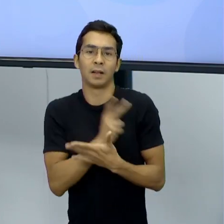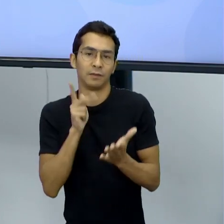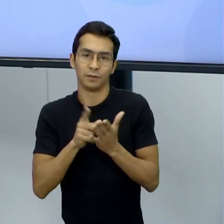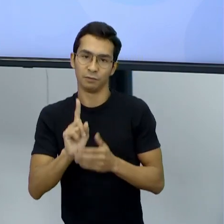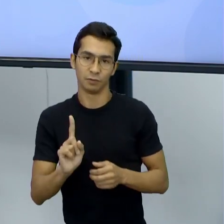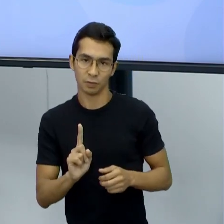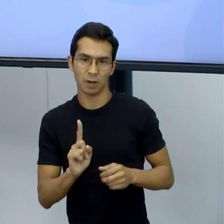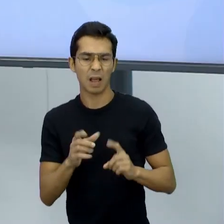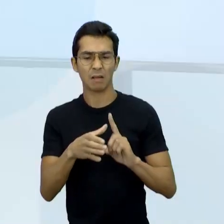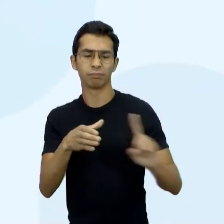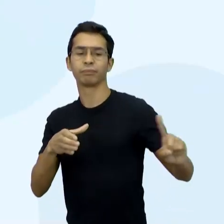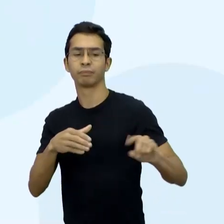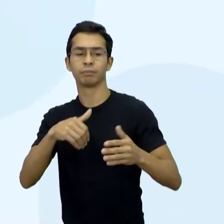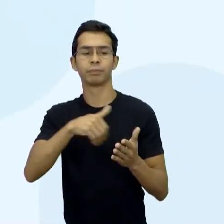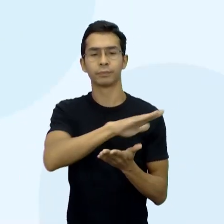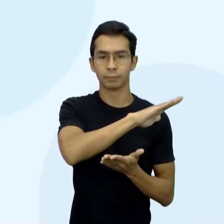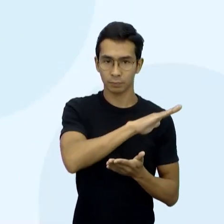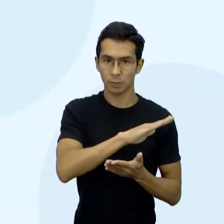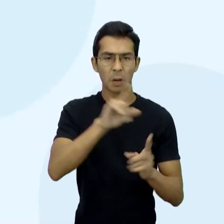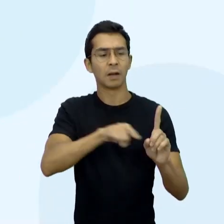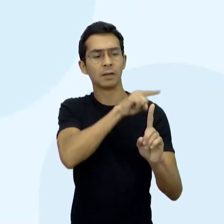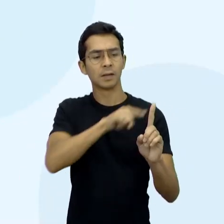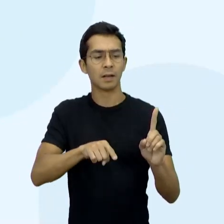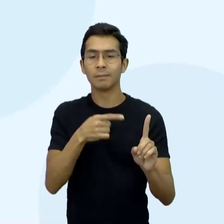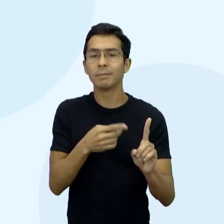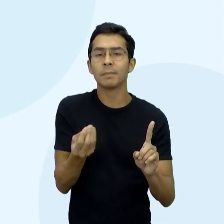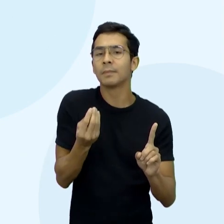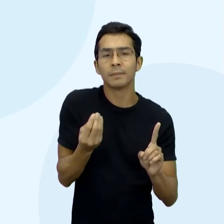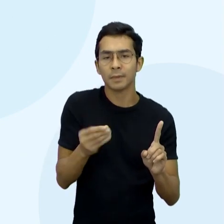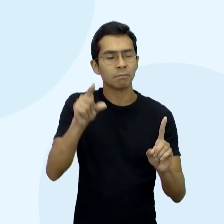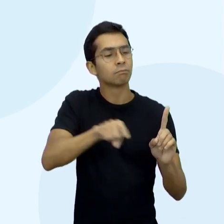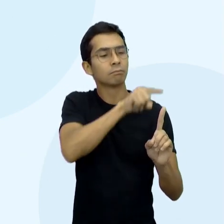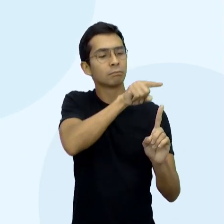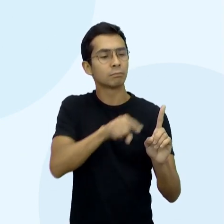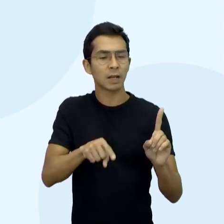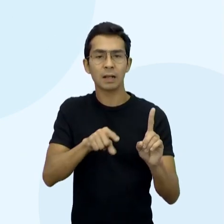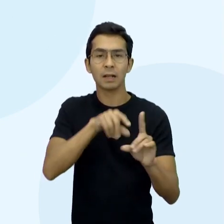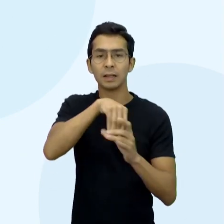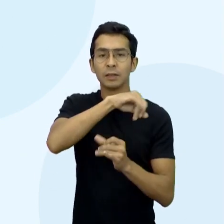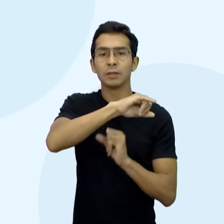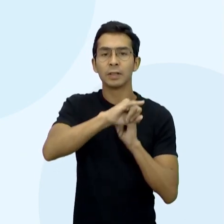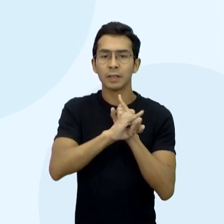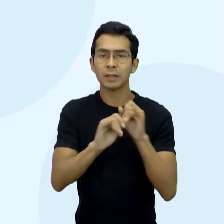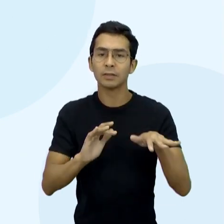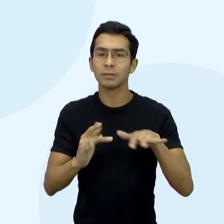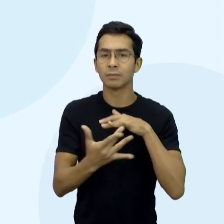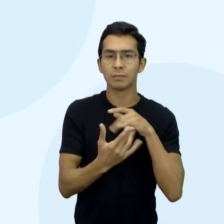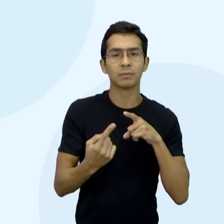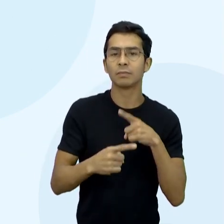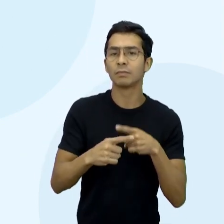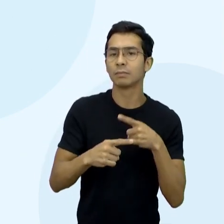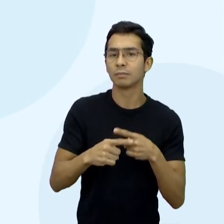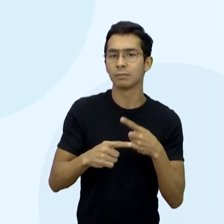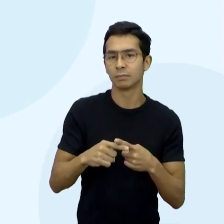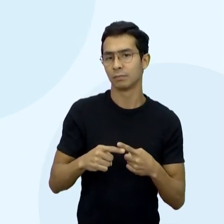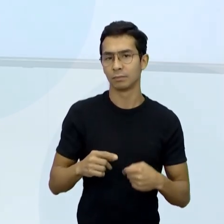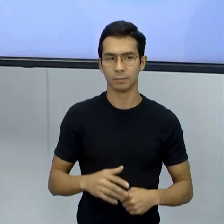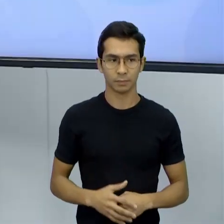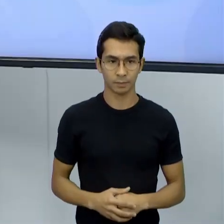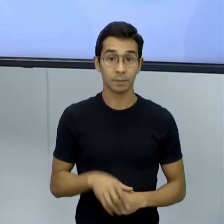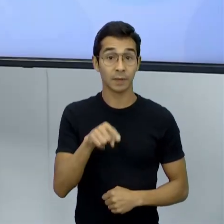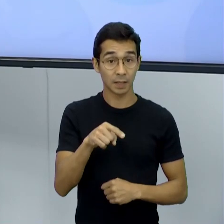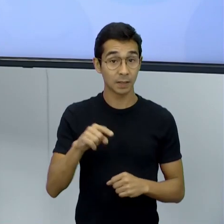este. O que justifica alguém ser cancelado nas redes sociais? O que justifica isso? Então, é um debate que